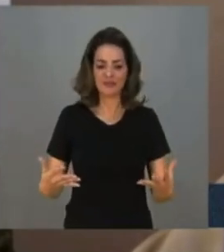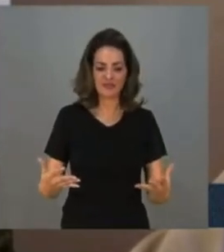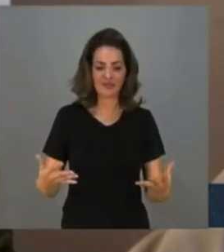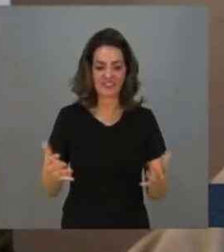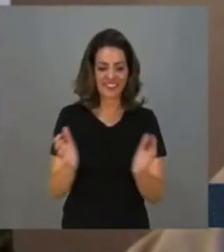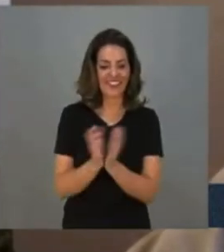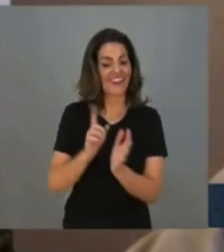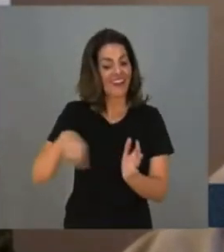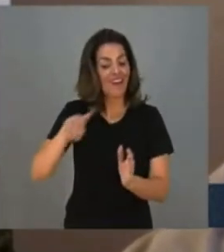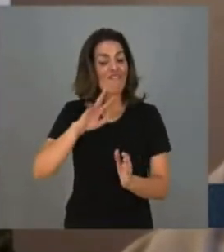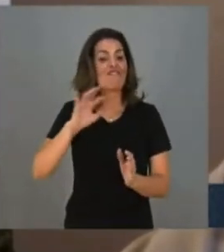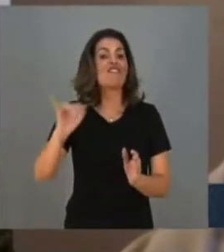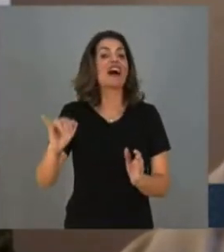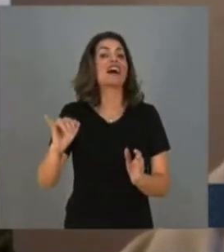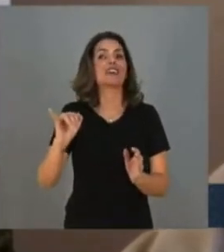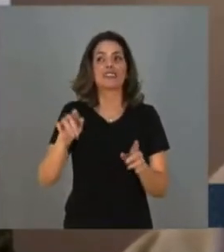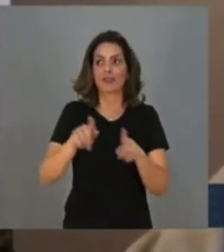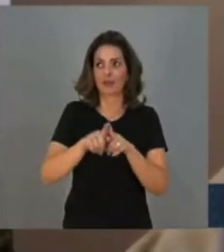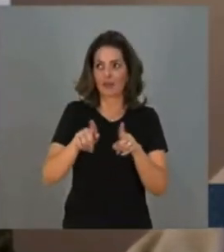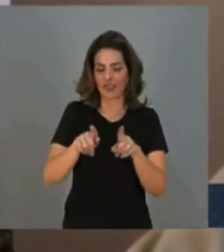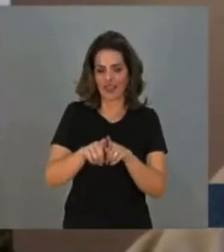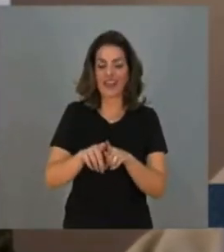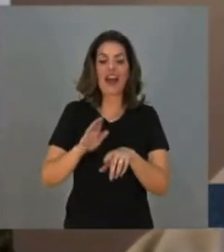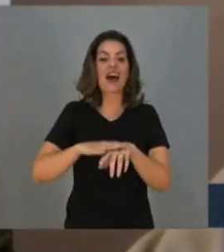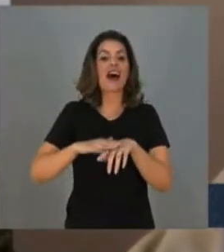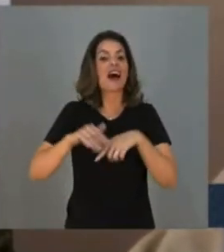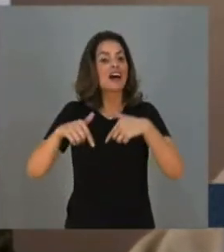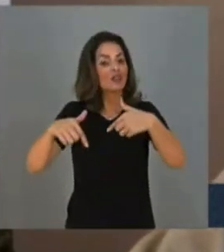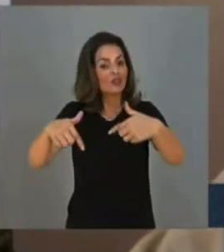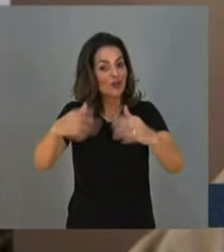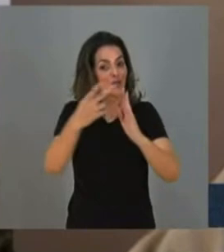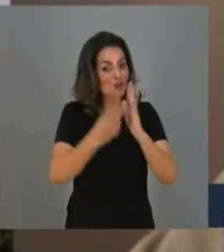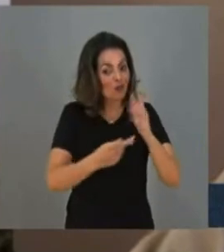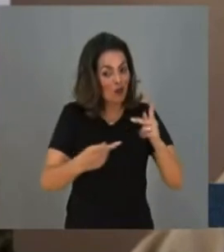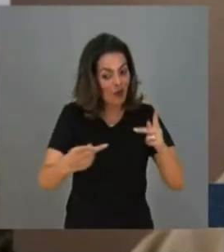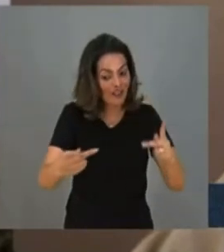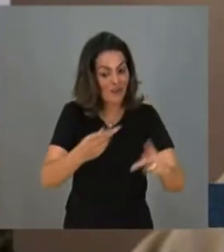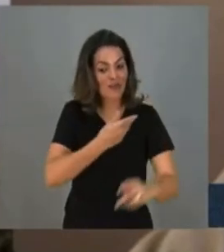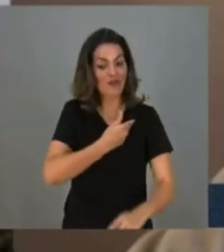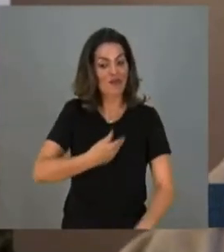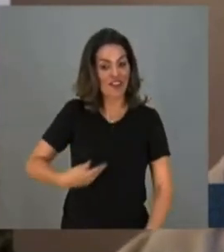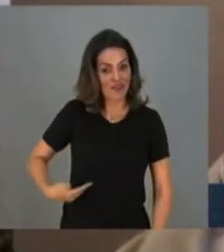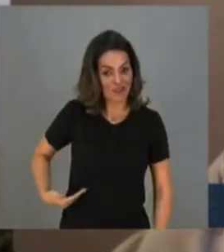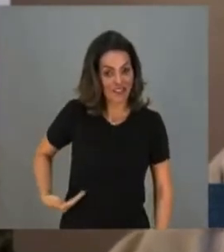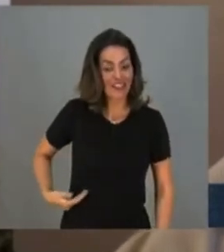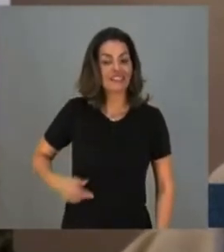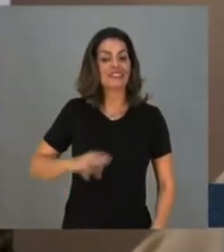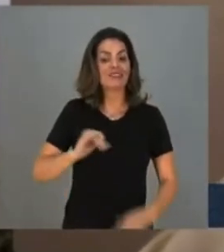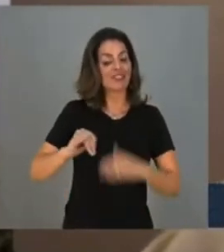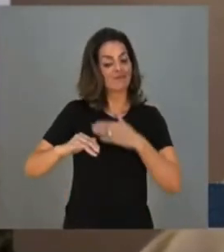certamente impactará também nas ações e programas governamentais que